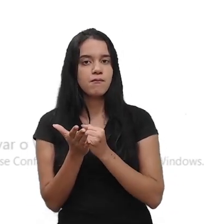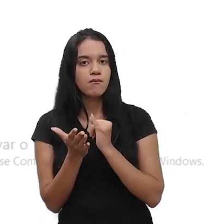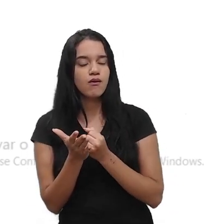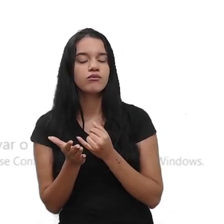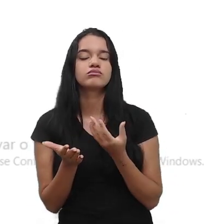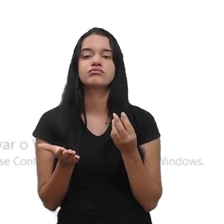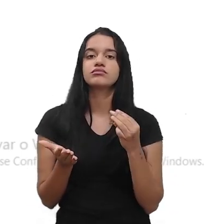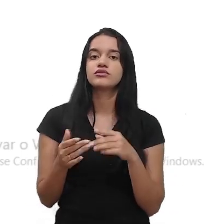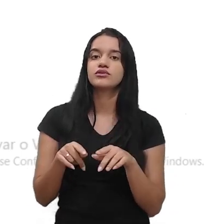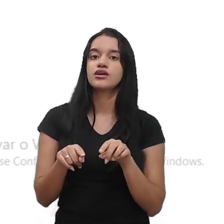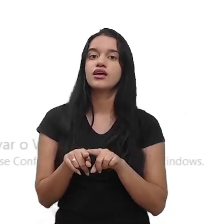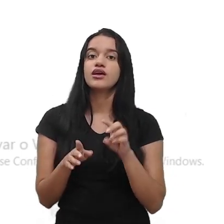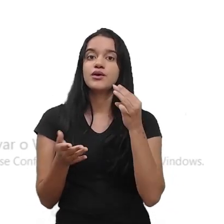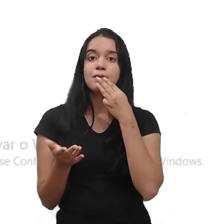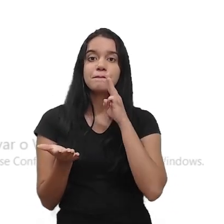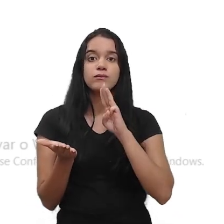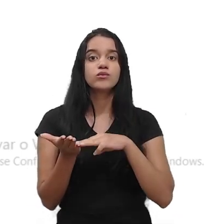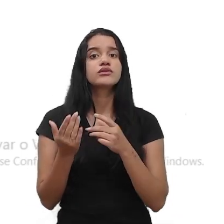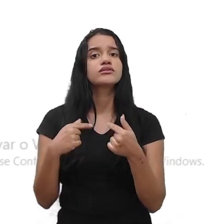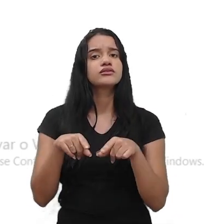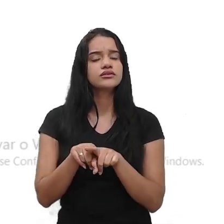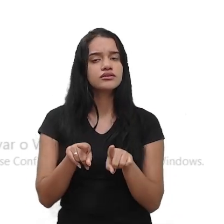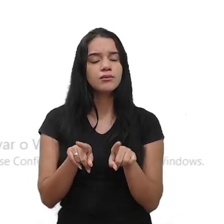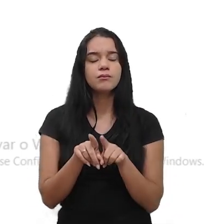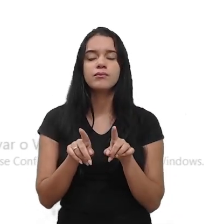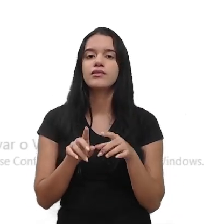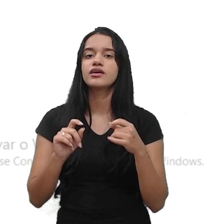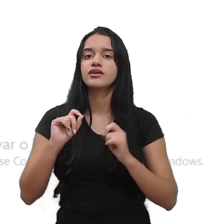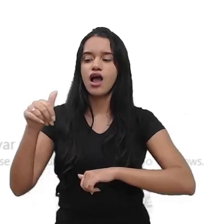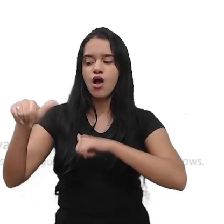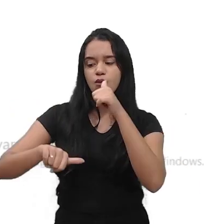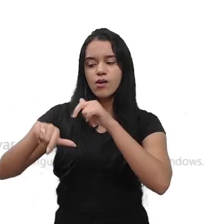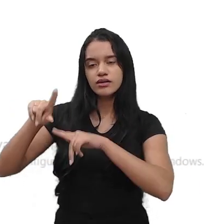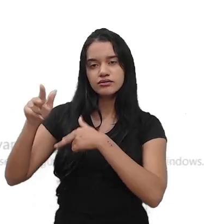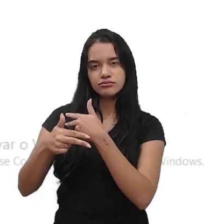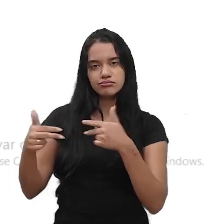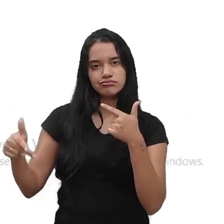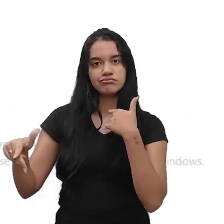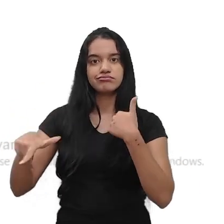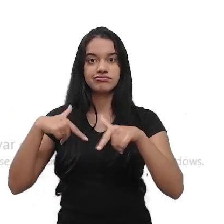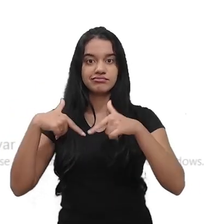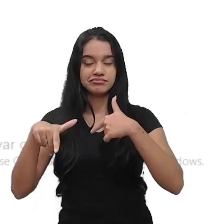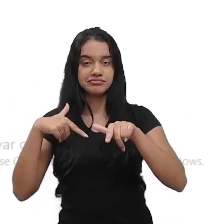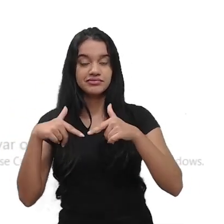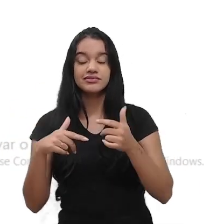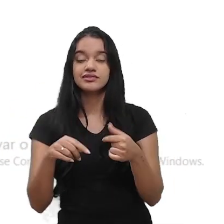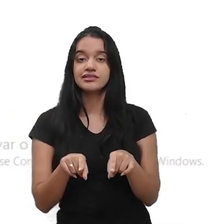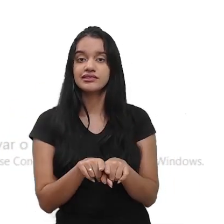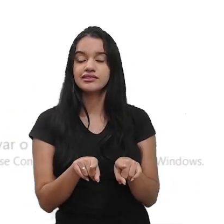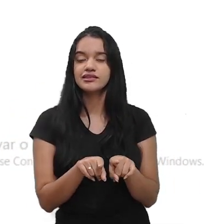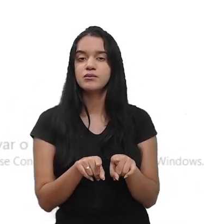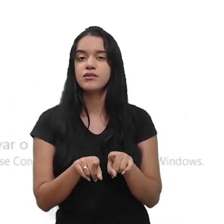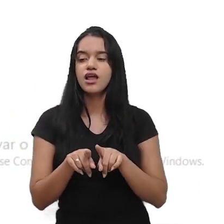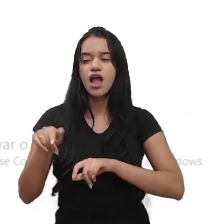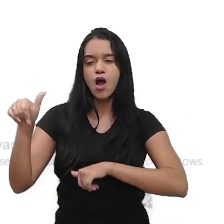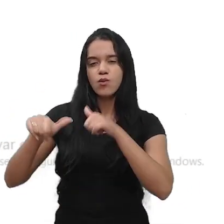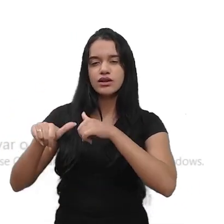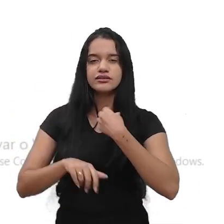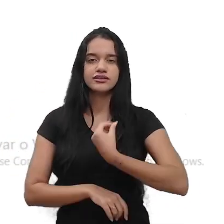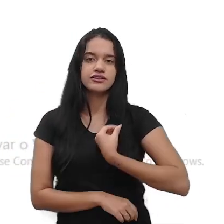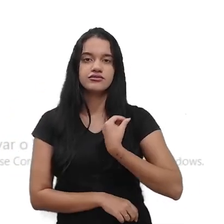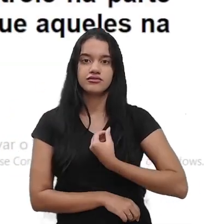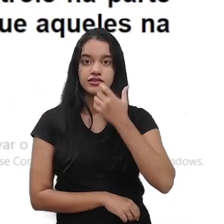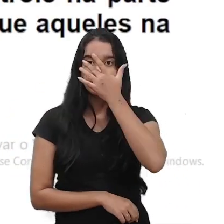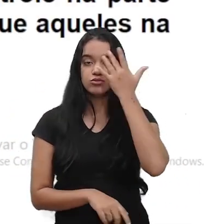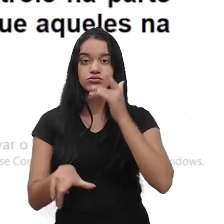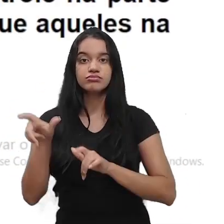e promove a produtividade, a qualidade dos produtos e serviços oferecidos, bem como a qualidade de vida do